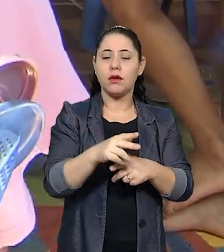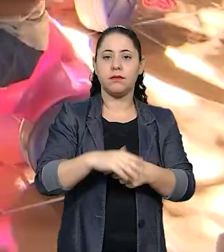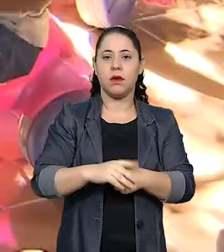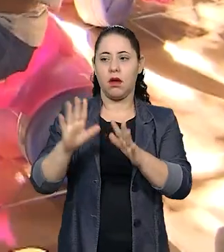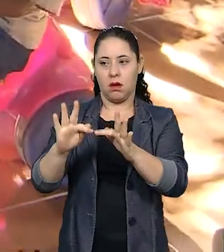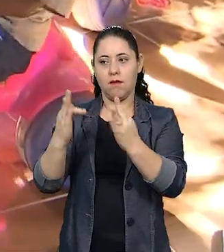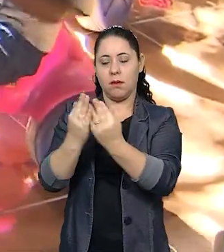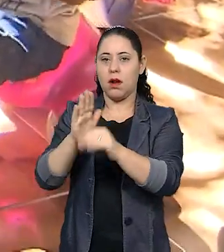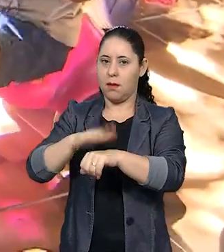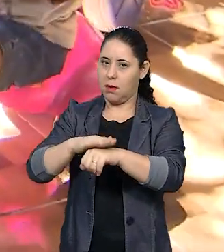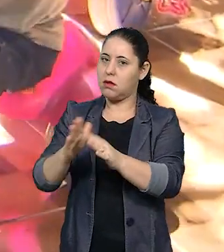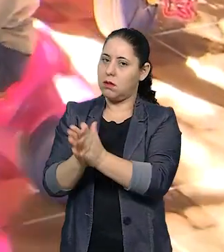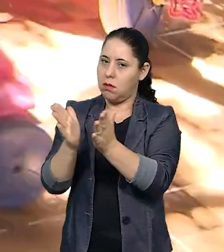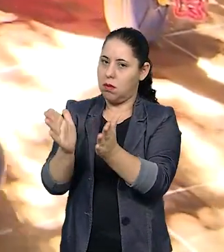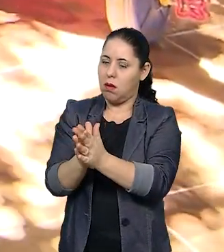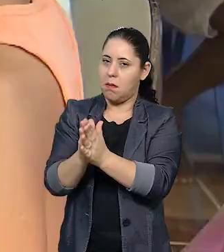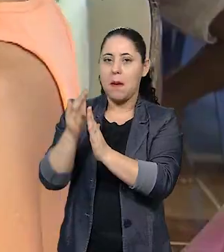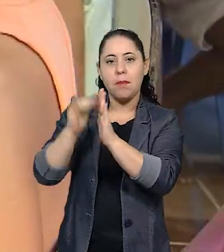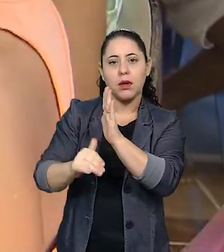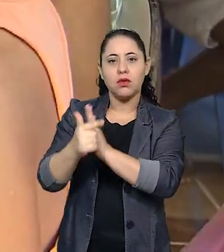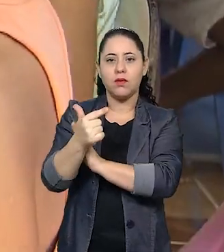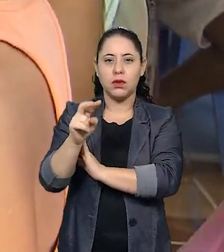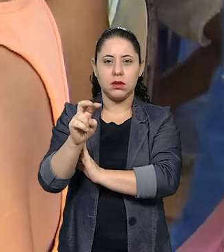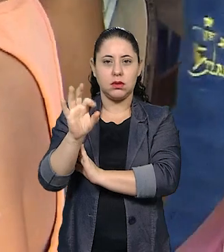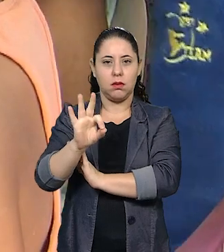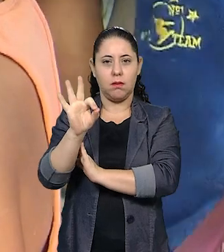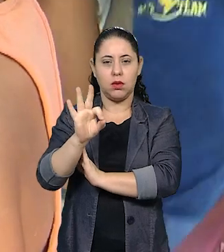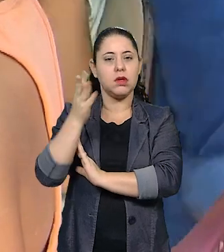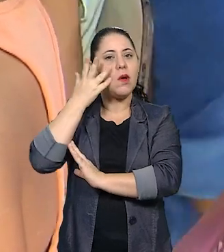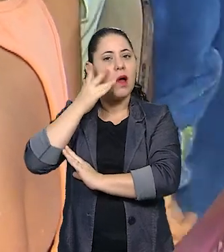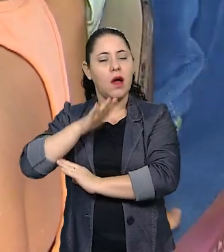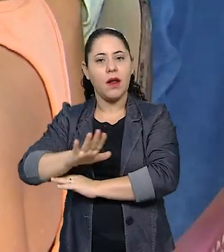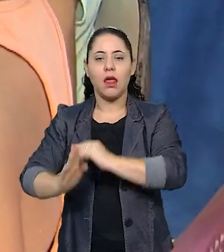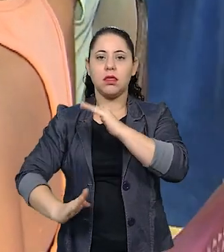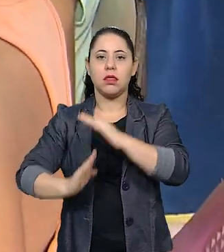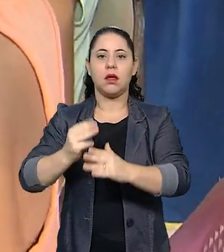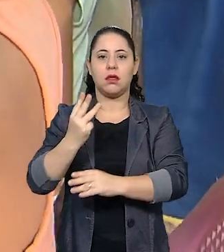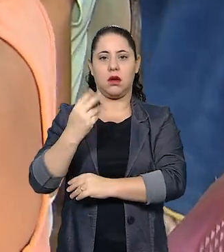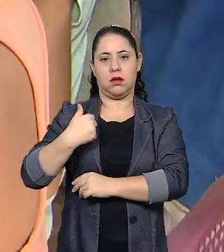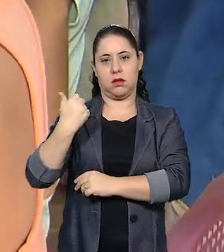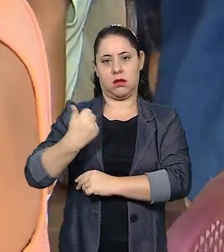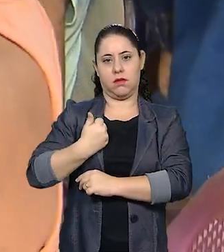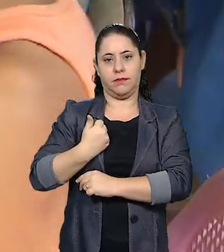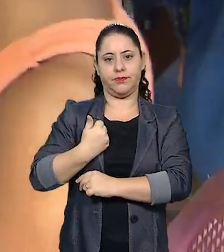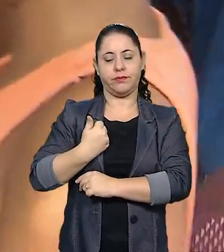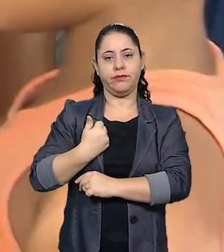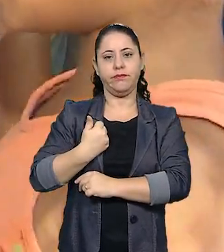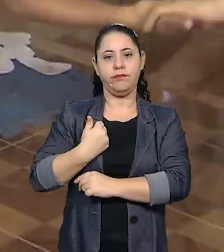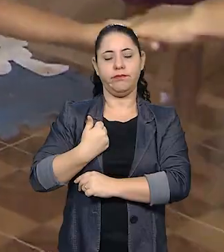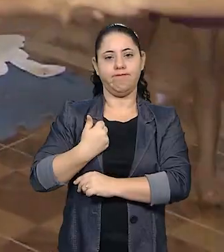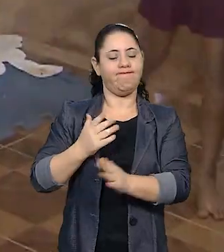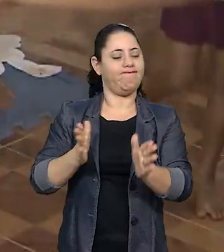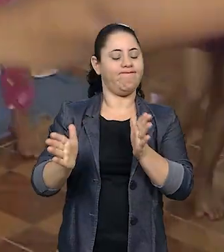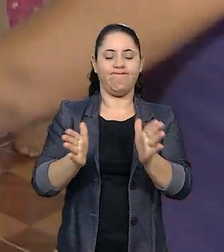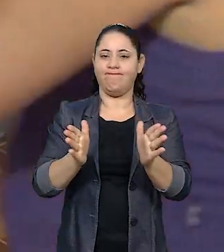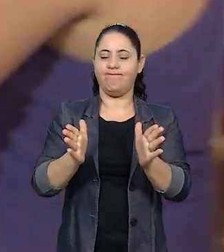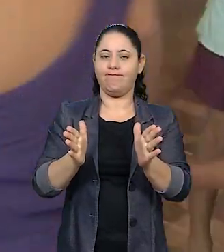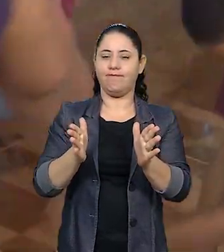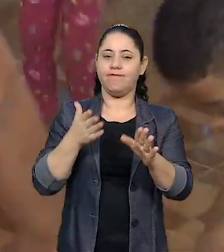revelou que crianças que mais precisam de creches são as que menos ocupam esses espaços. Entre as famílias mais